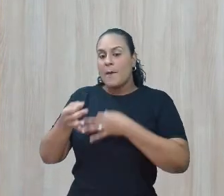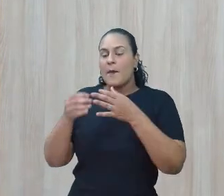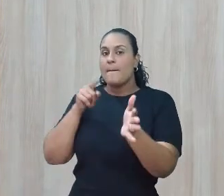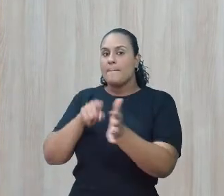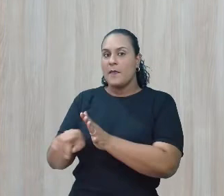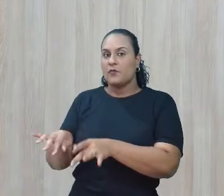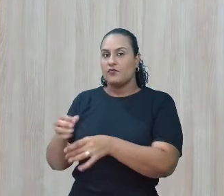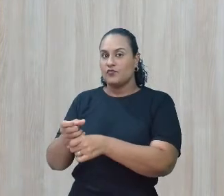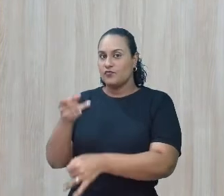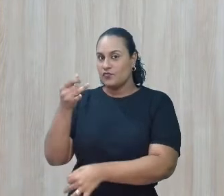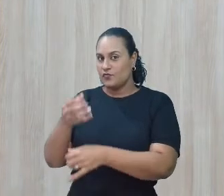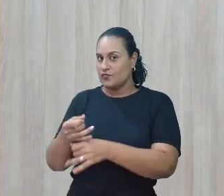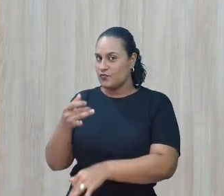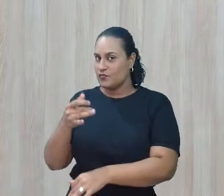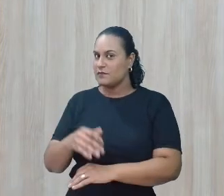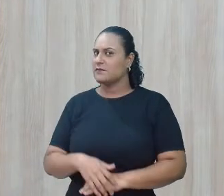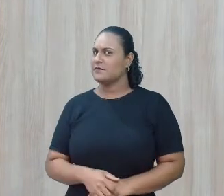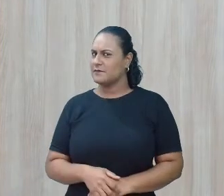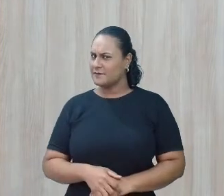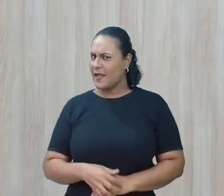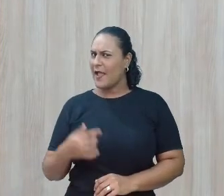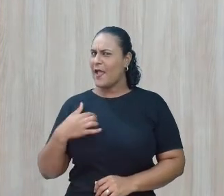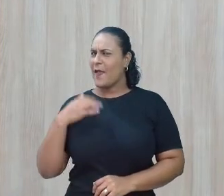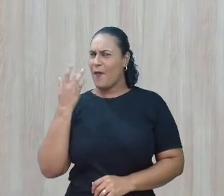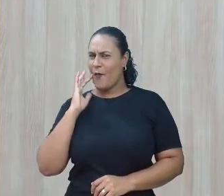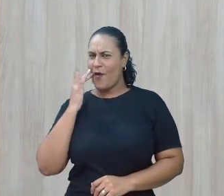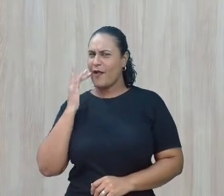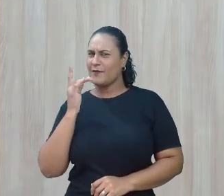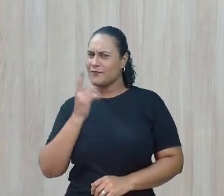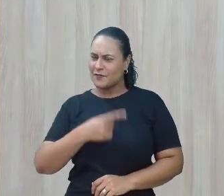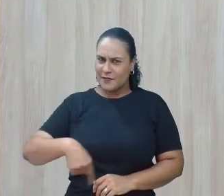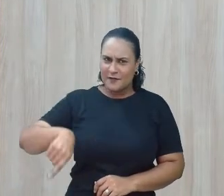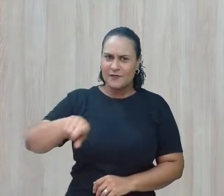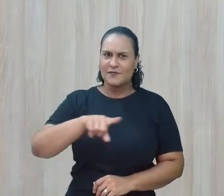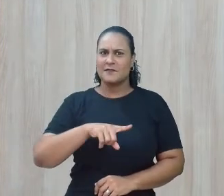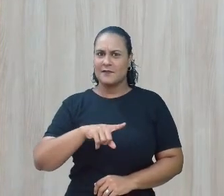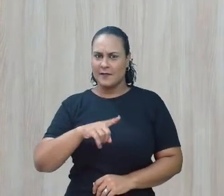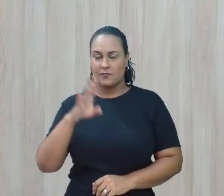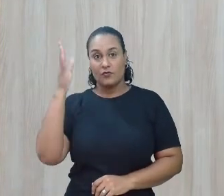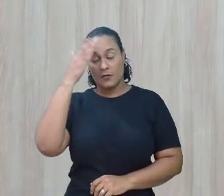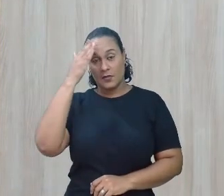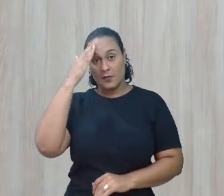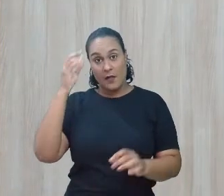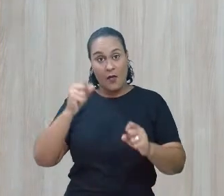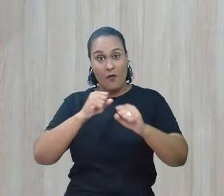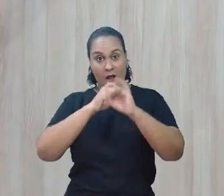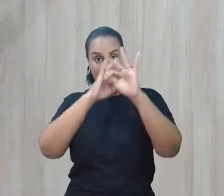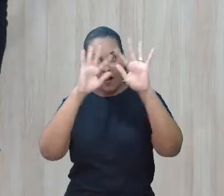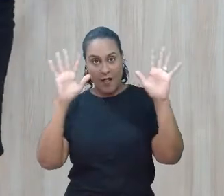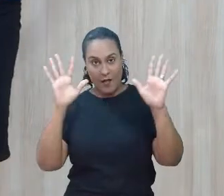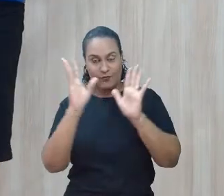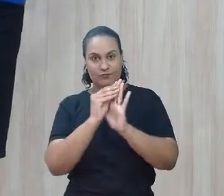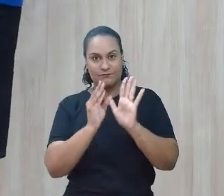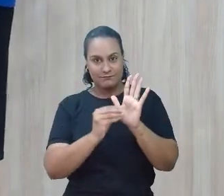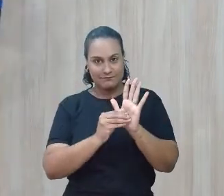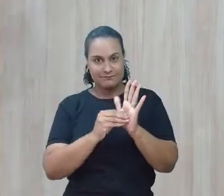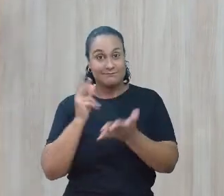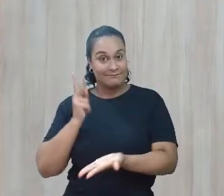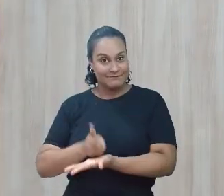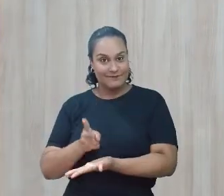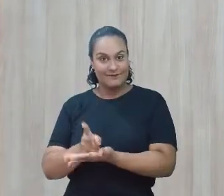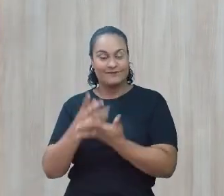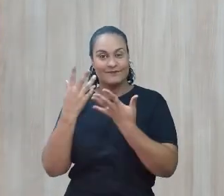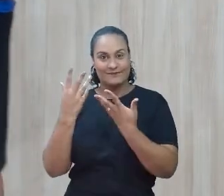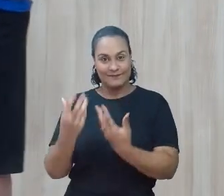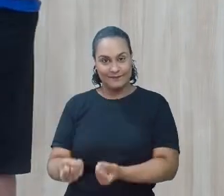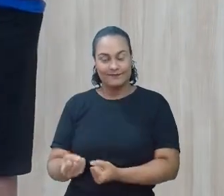Já que não temos dúvidas, eu acho que estou presumindo que estamos todos no mesmo lugar, né? Entendendo tudo, vamos continuar. Então, ó,